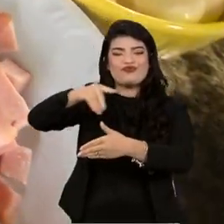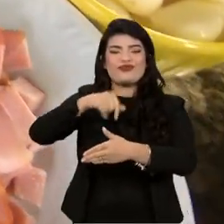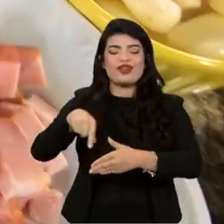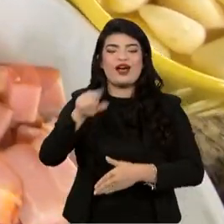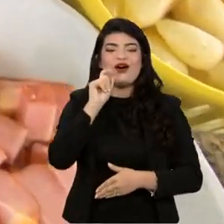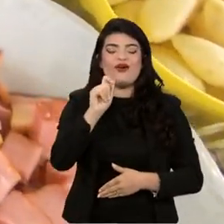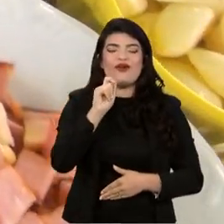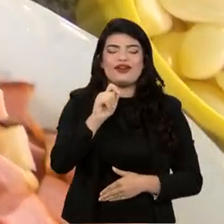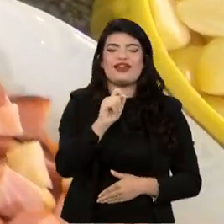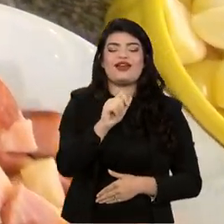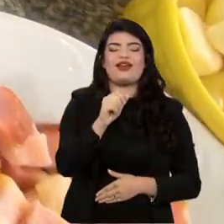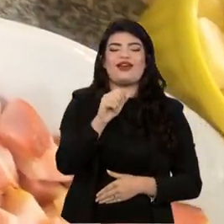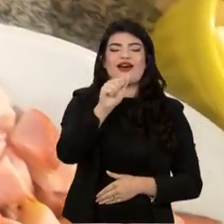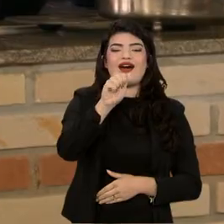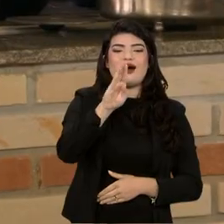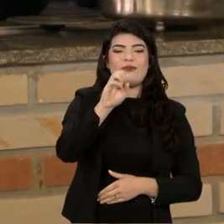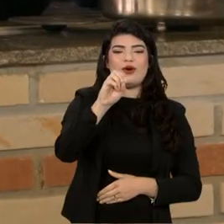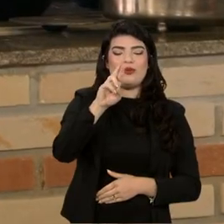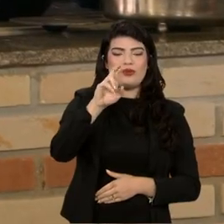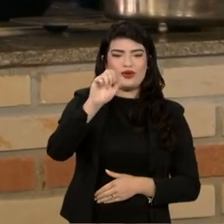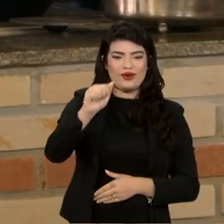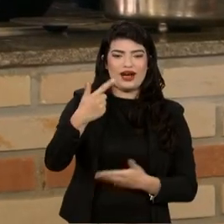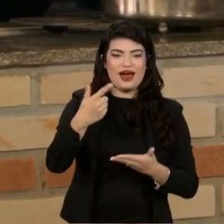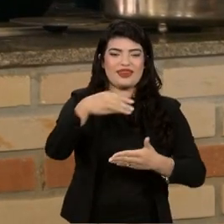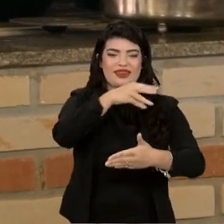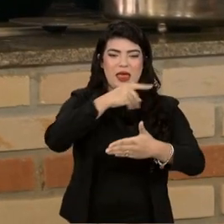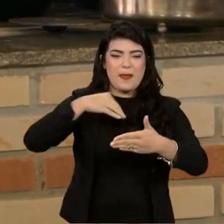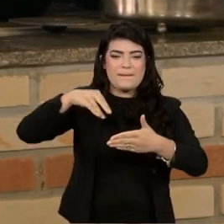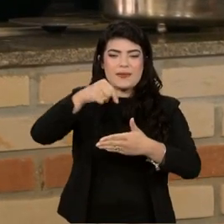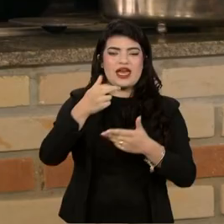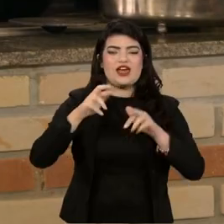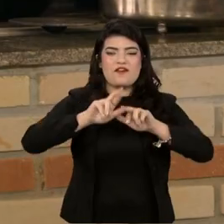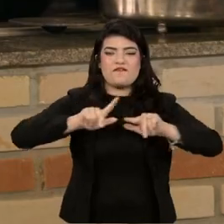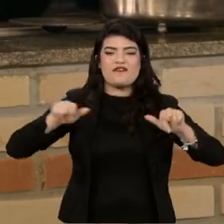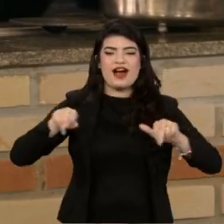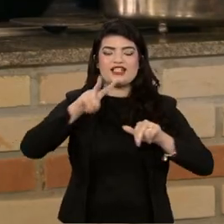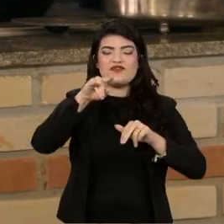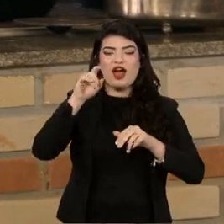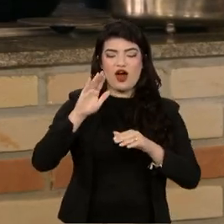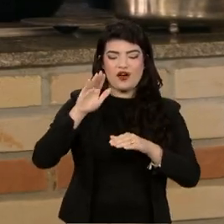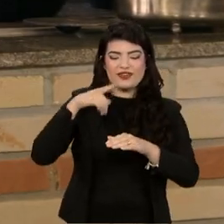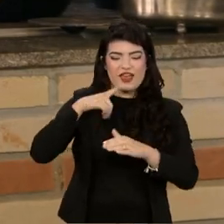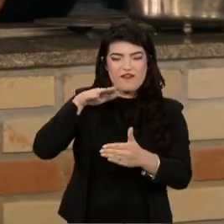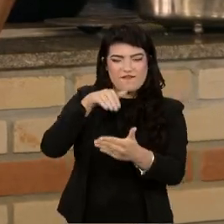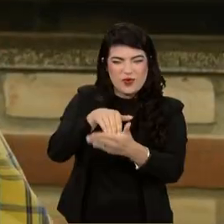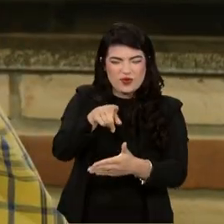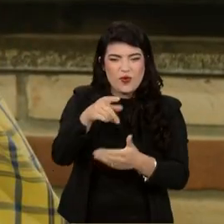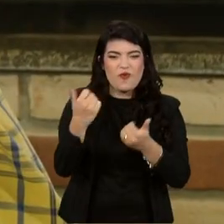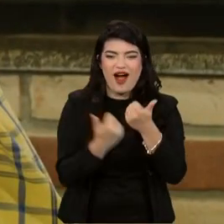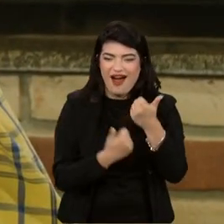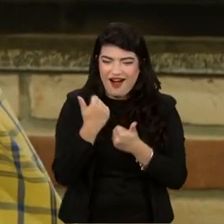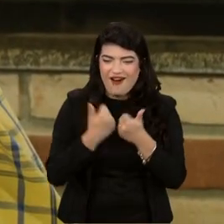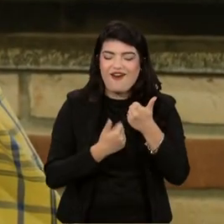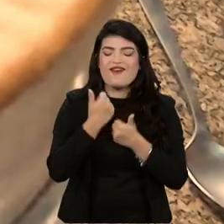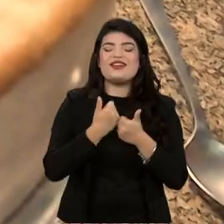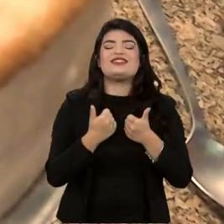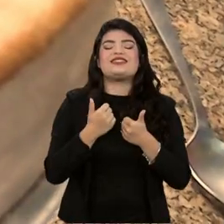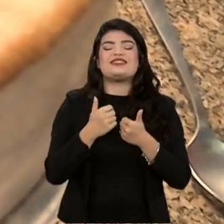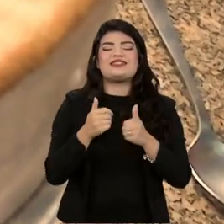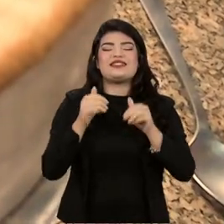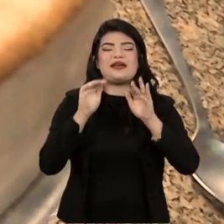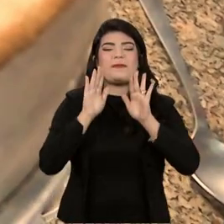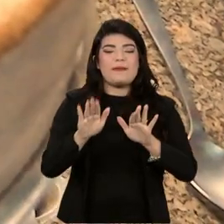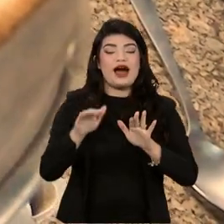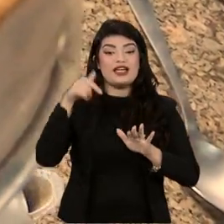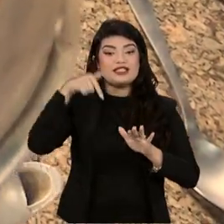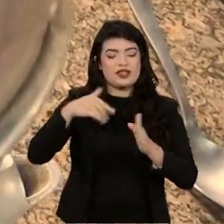uma abóbora cabochã. Vou chegar uns temperos ali. Aqui no arroz, no fundo tem um arrozinho. Mas eu, enquanto eu comecei